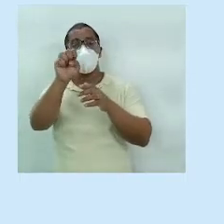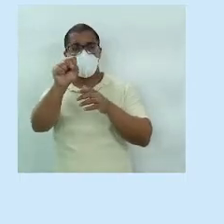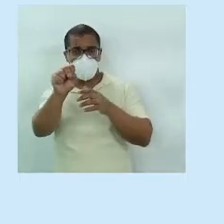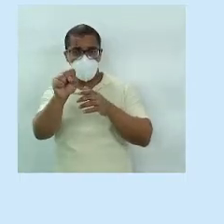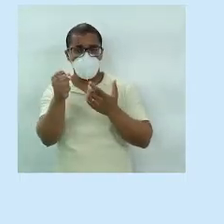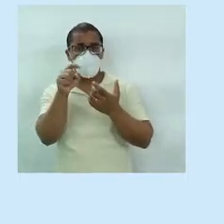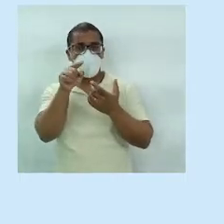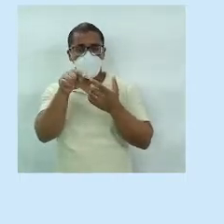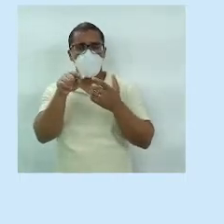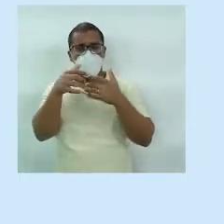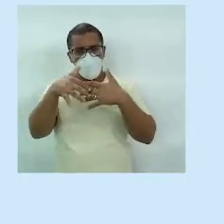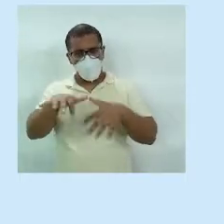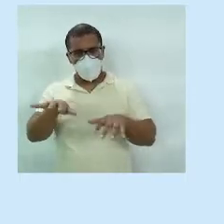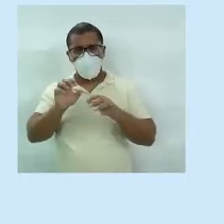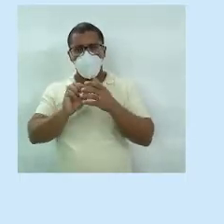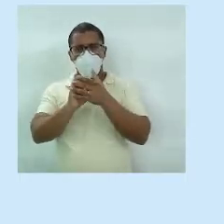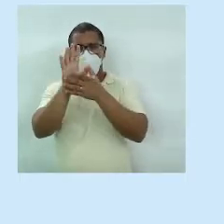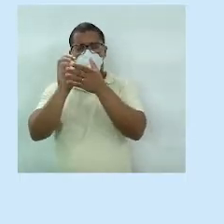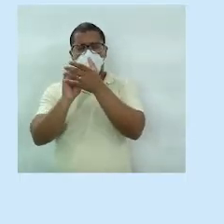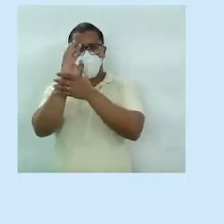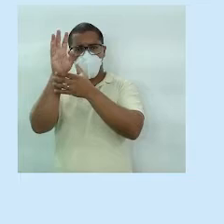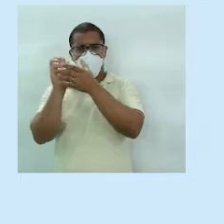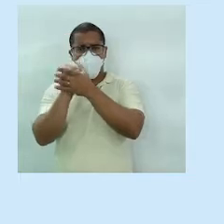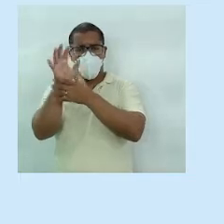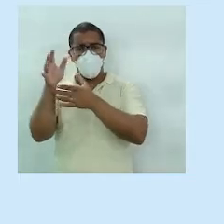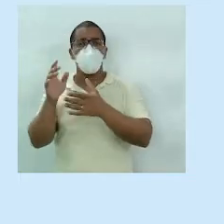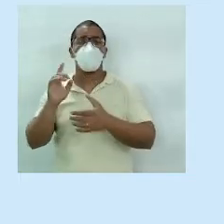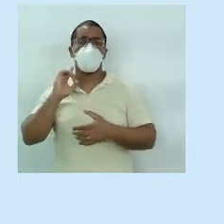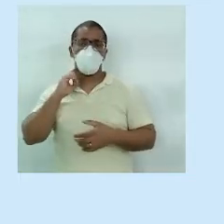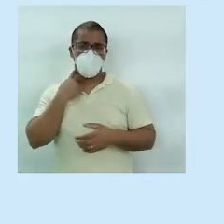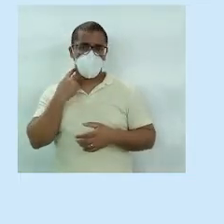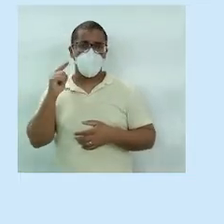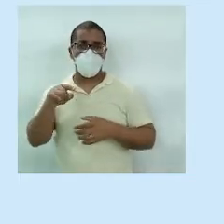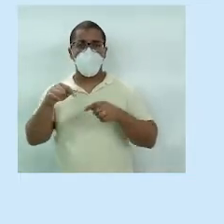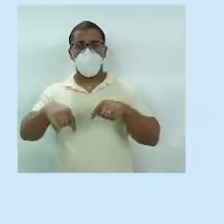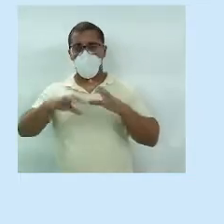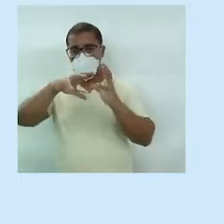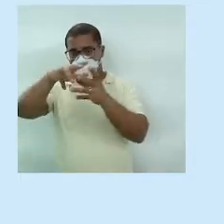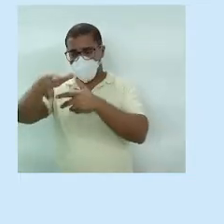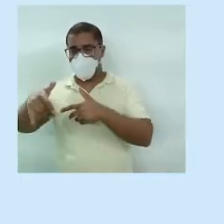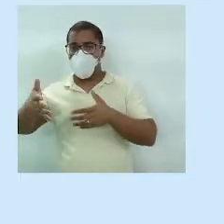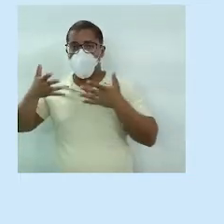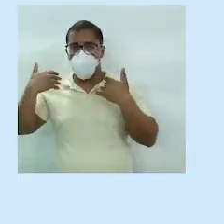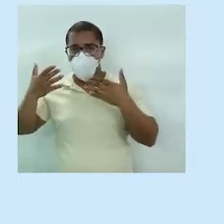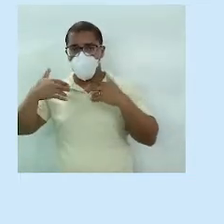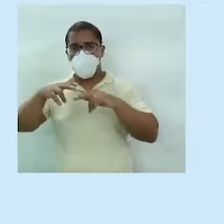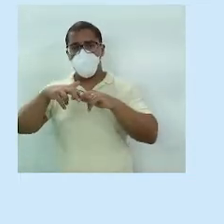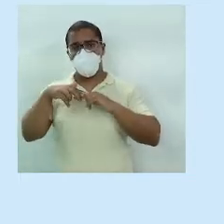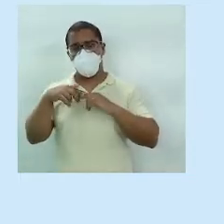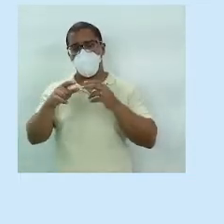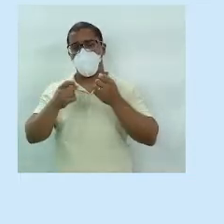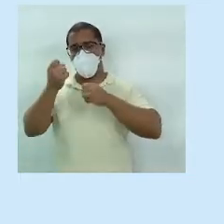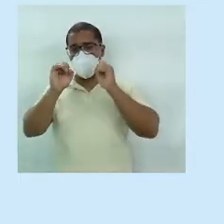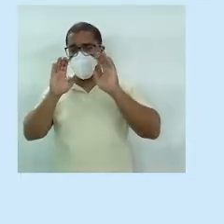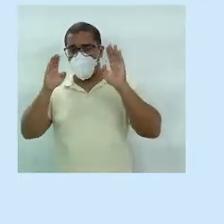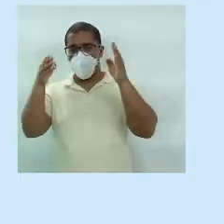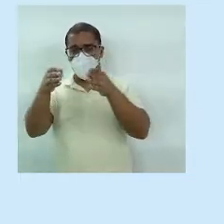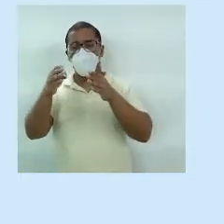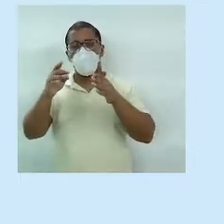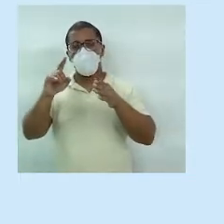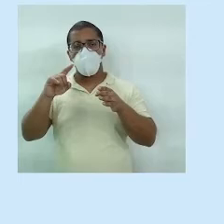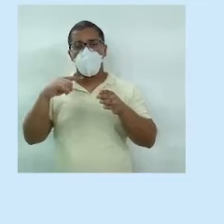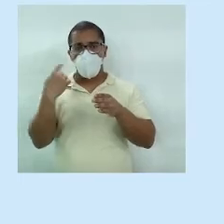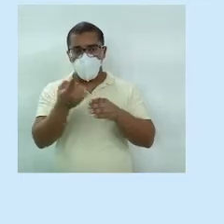causam o aumento do efeito estufa, tá certo? A base da industrialização e das atividades humanas do dia a